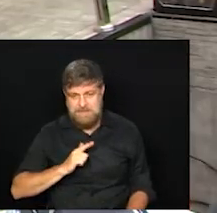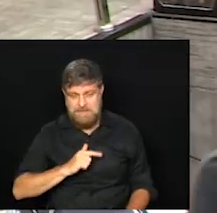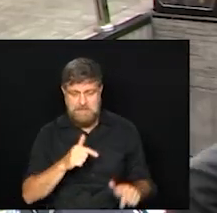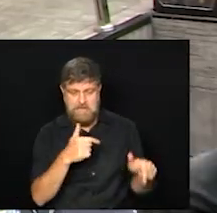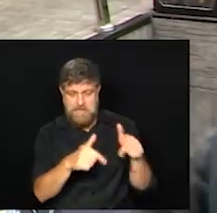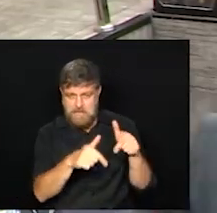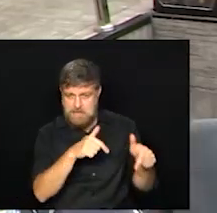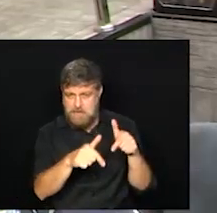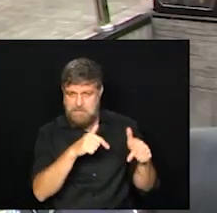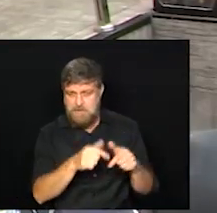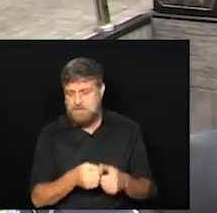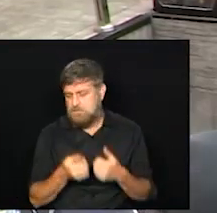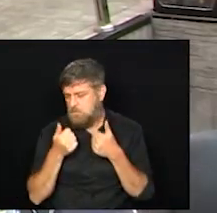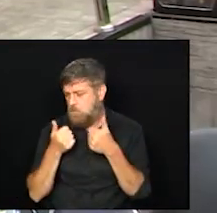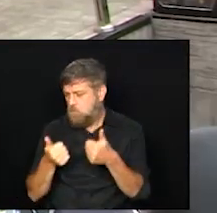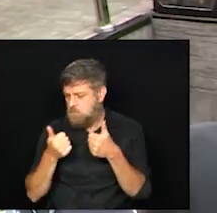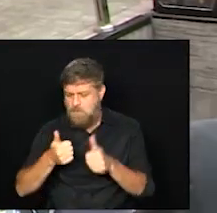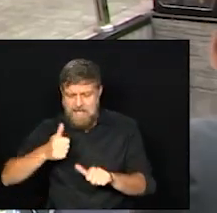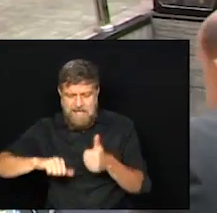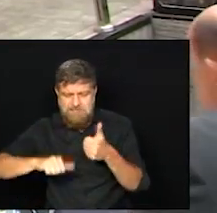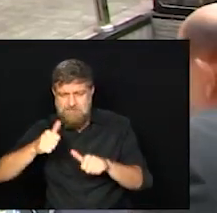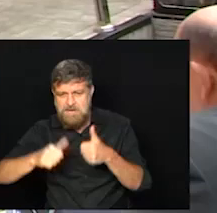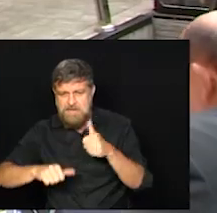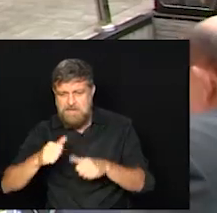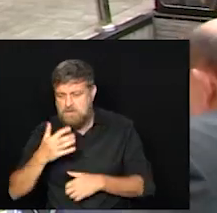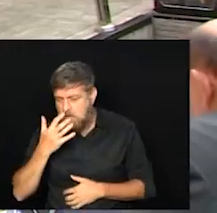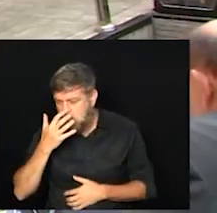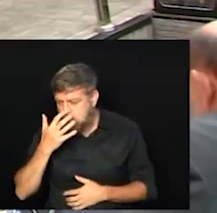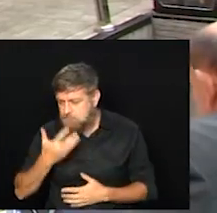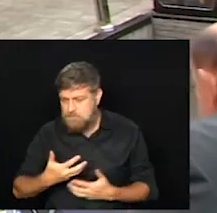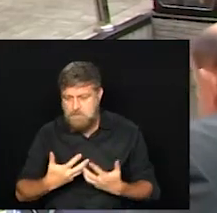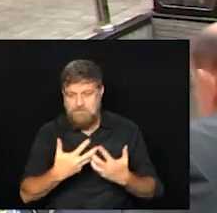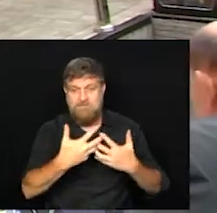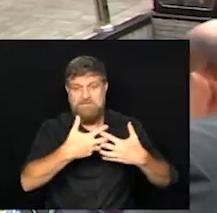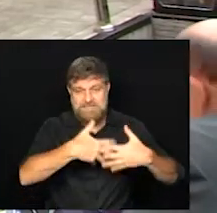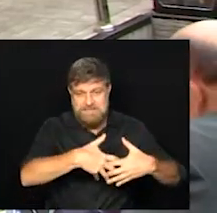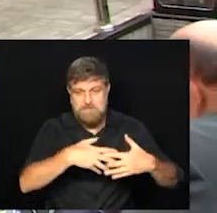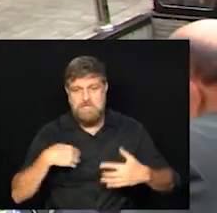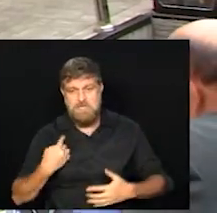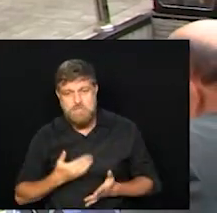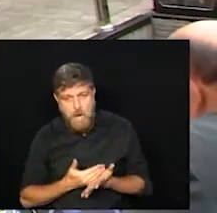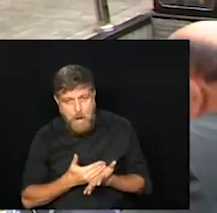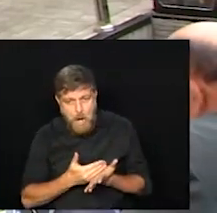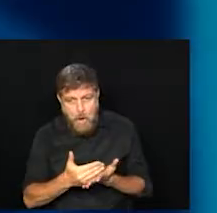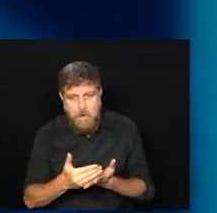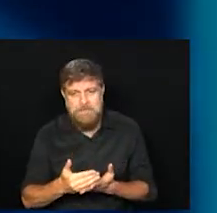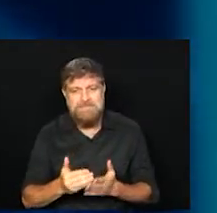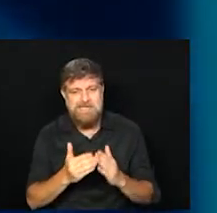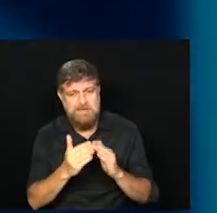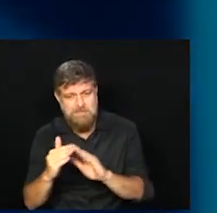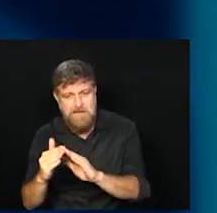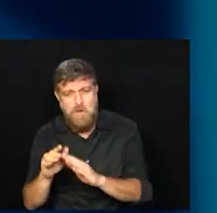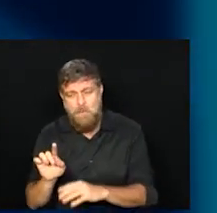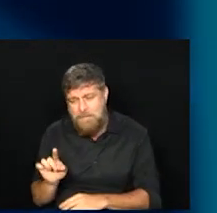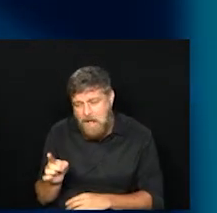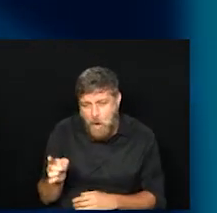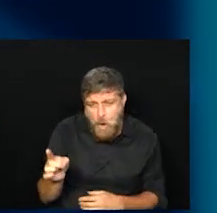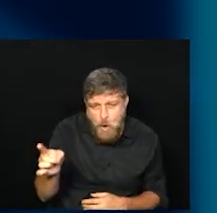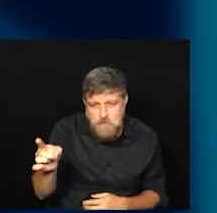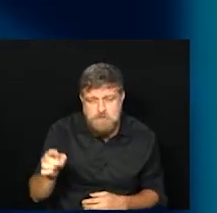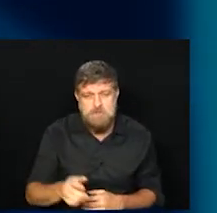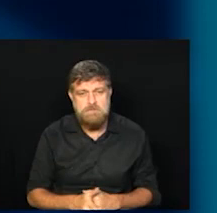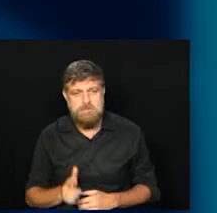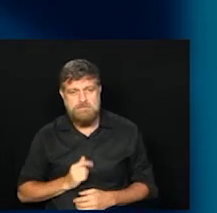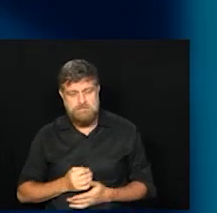ele é um serviço muito bem avaliado, muito bem eficiente, e a gente começar esse serviço pela periferia. No documento, o